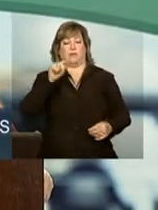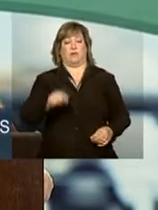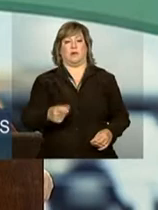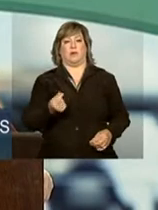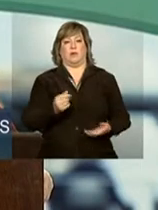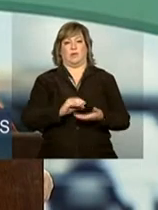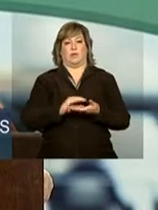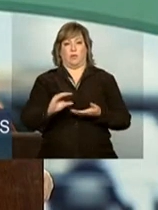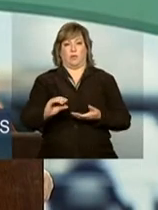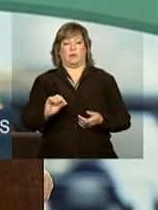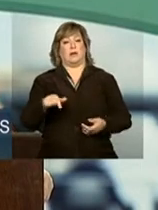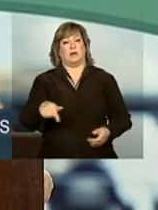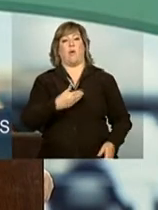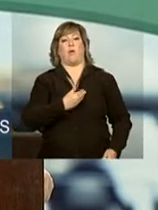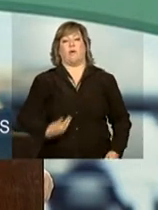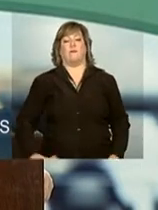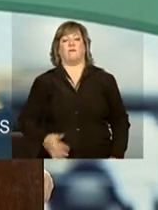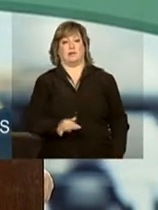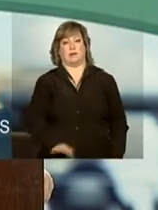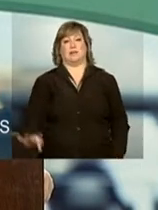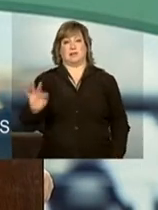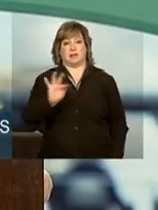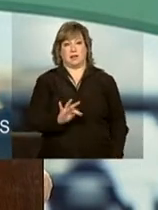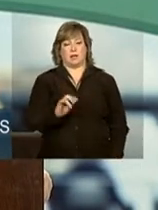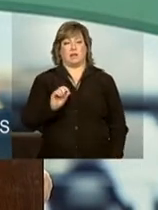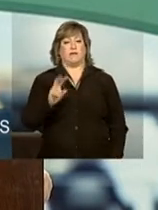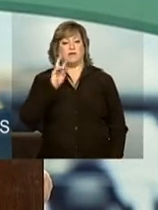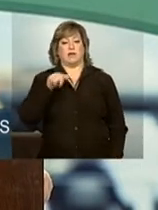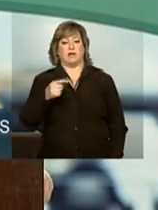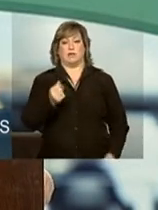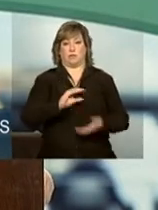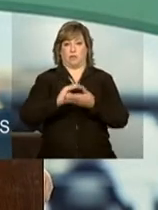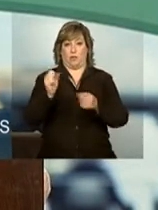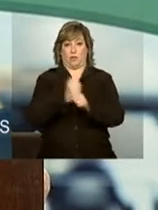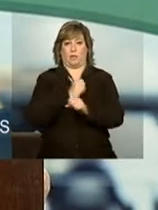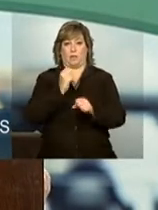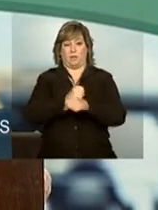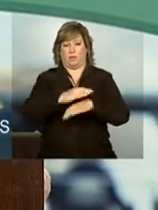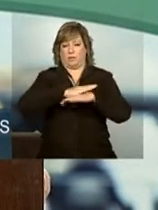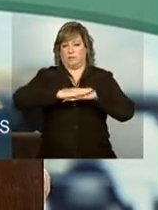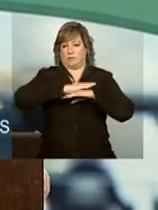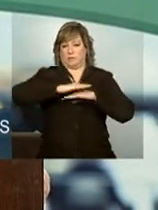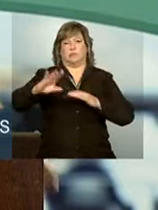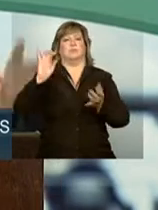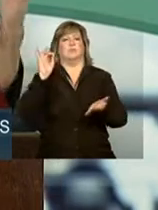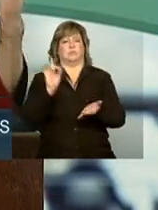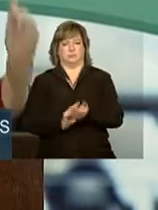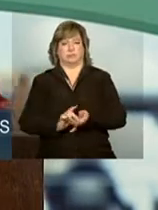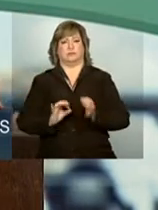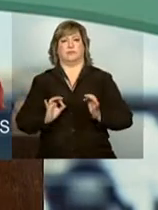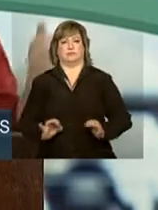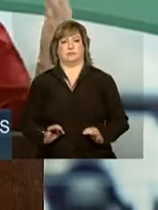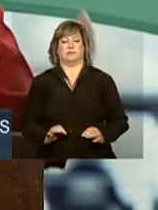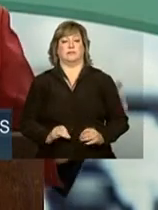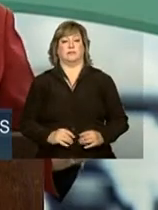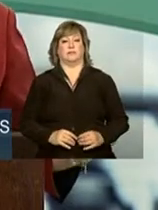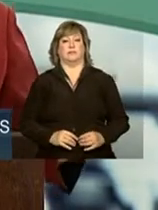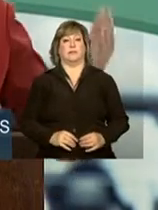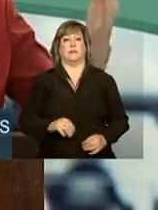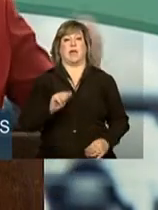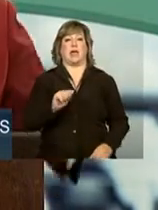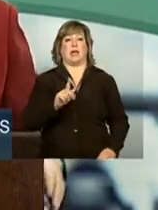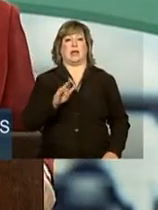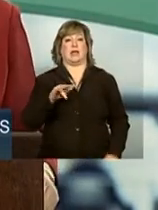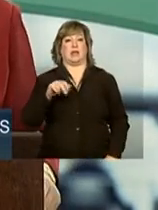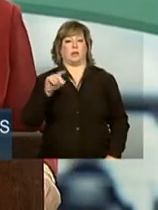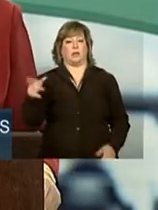que o governo federal considera o investimento em pavimentação legítimo. Como disse o Agnaldo